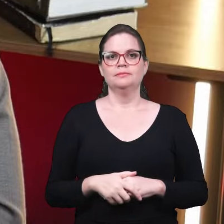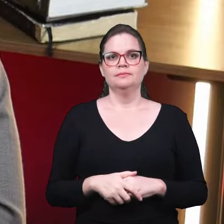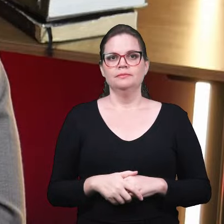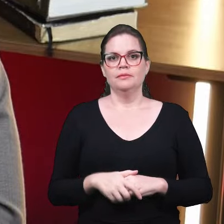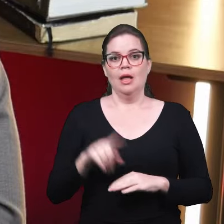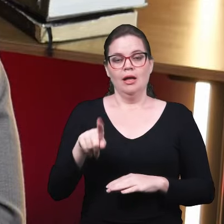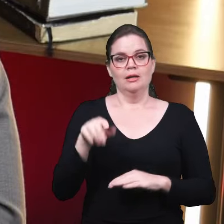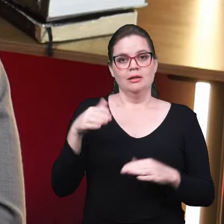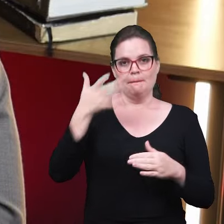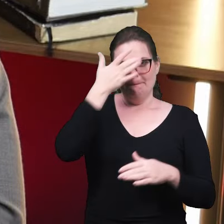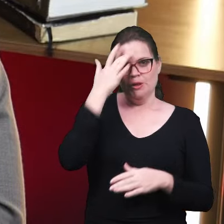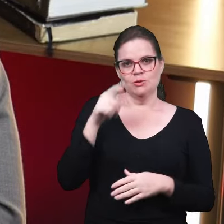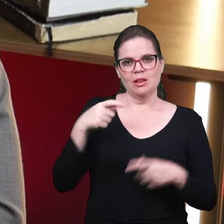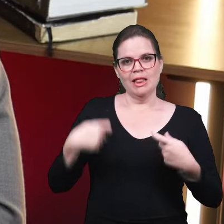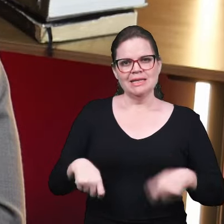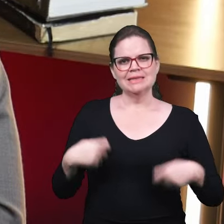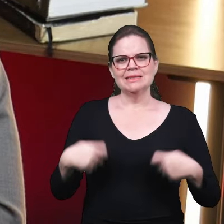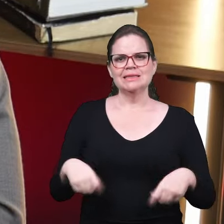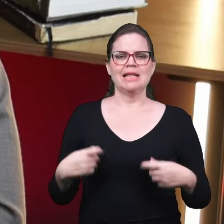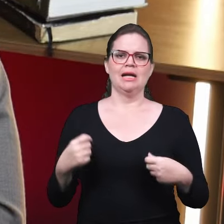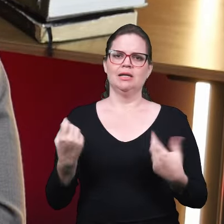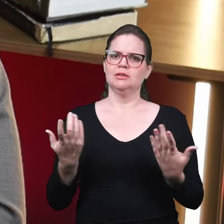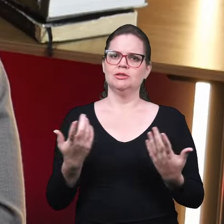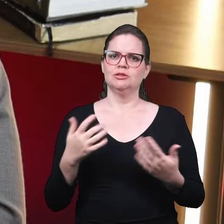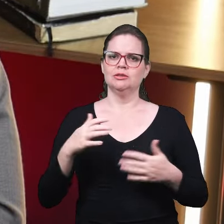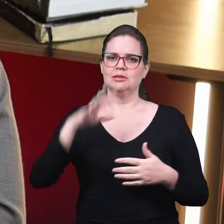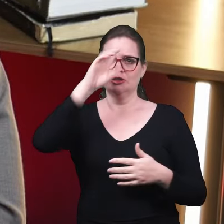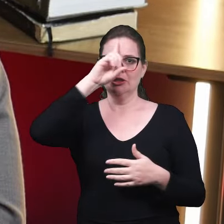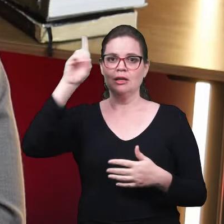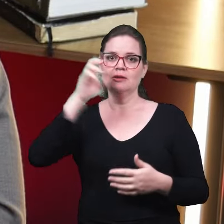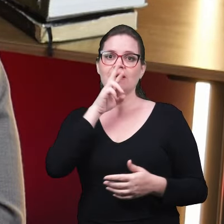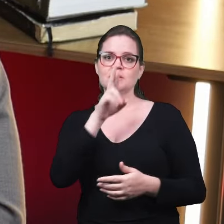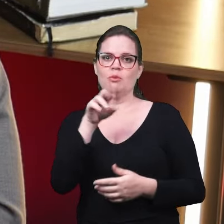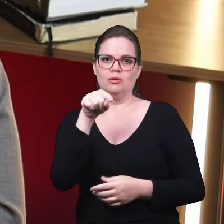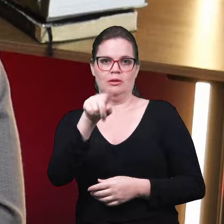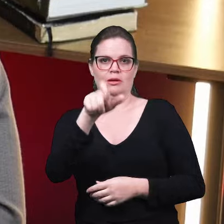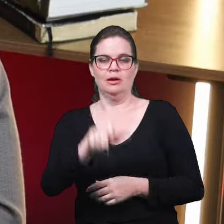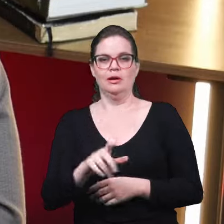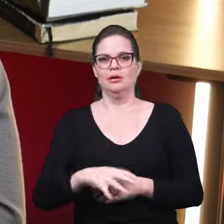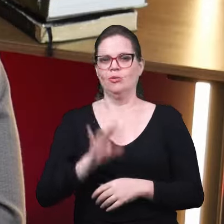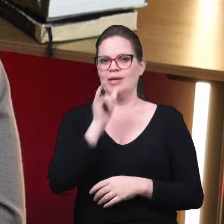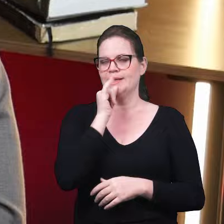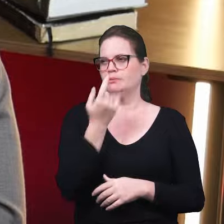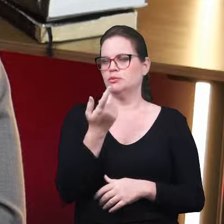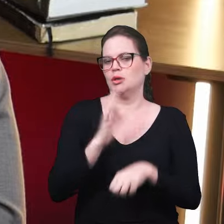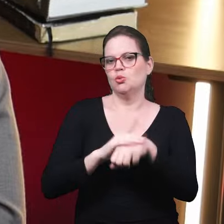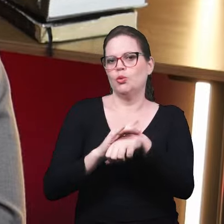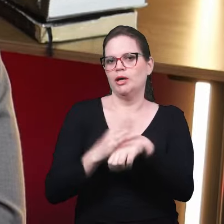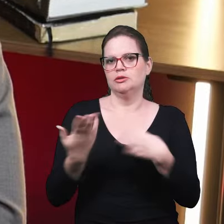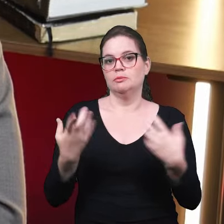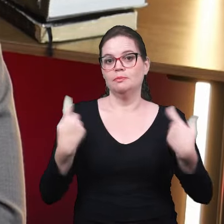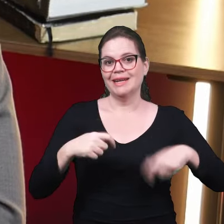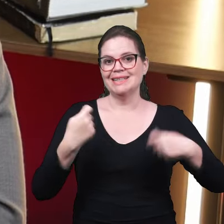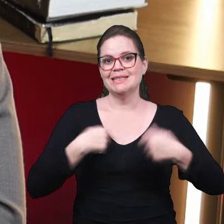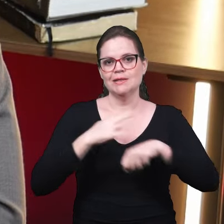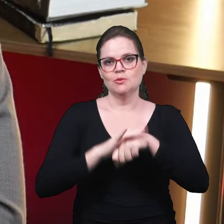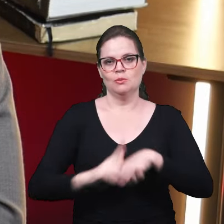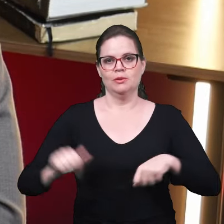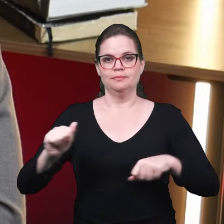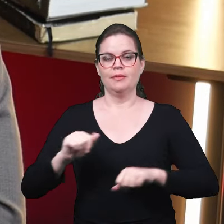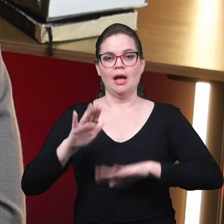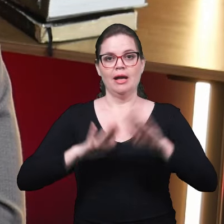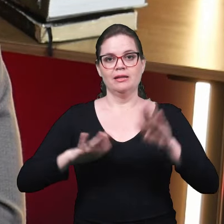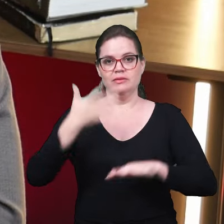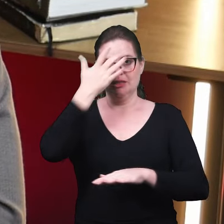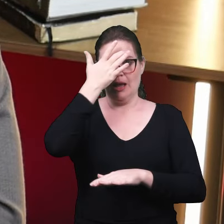ali necessitada, né? Às vezes de uma resposta de Deus, né? Por exemplo, de uma enfermidade. E às vezes o irmão que